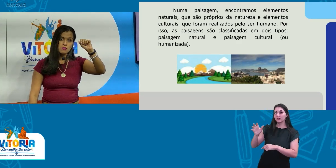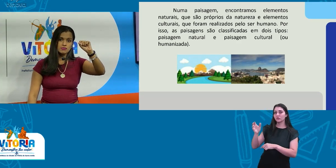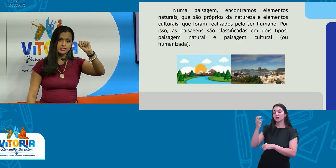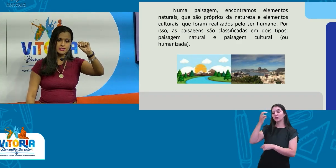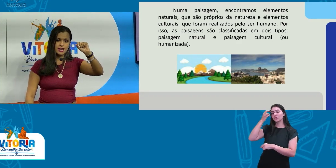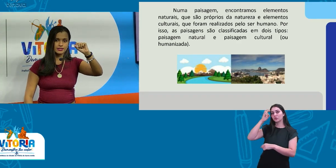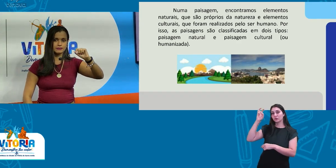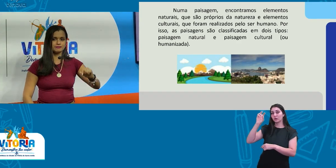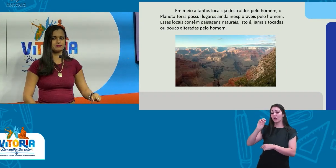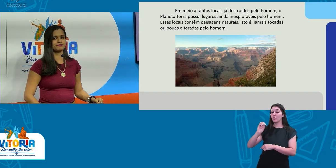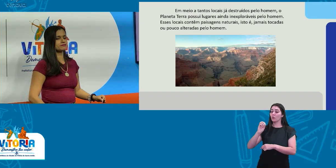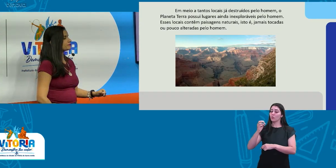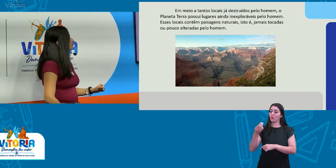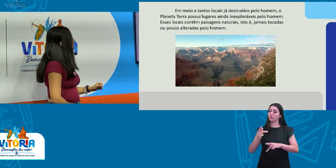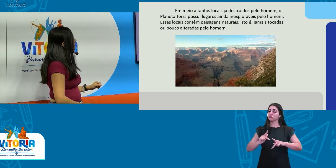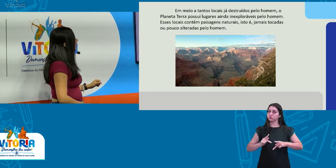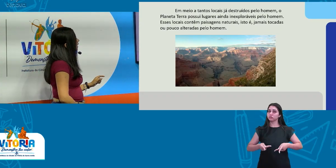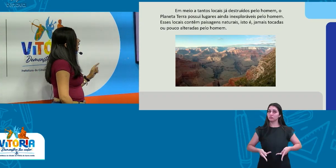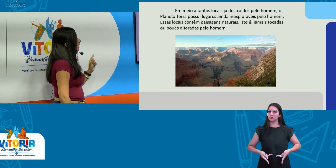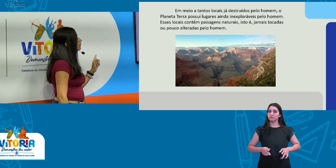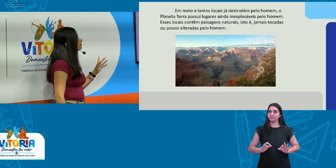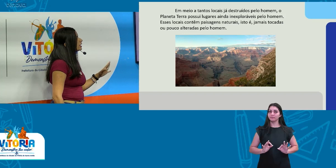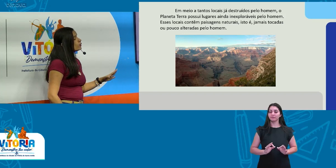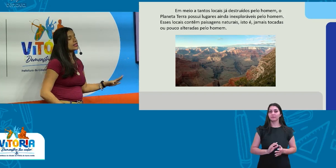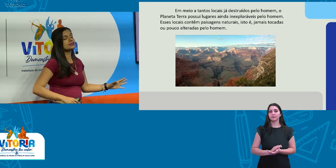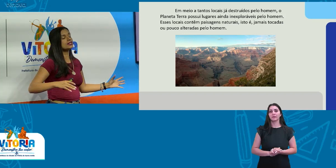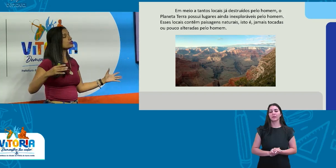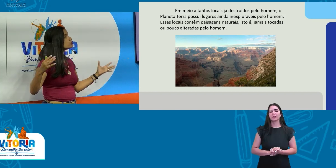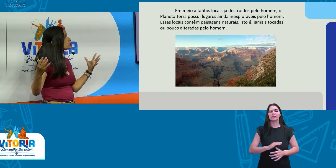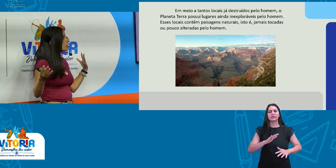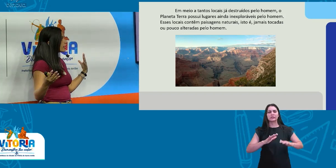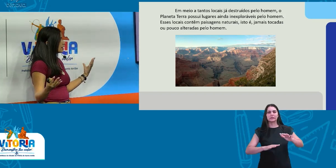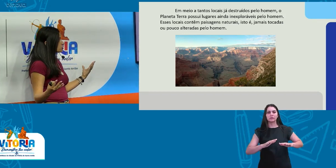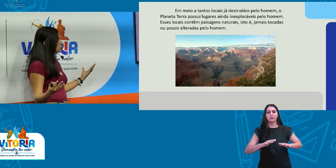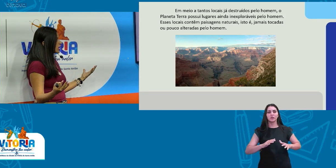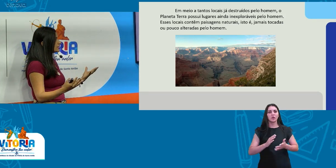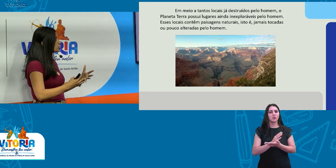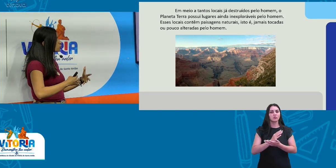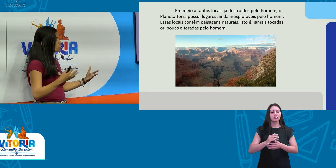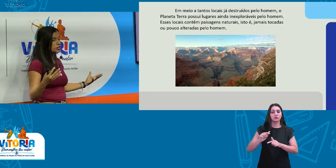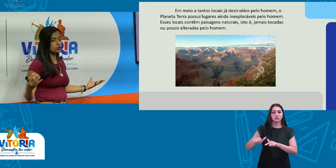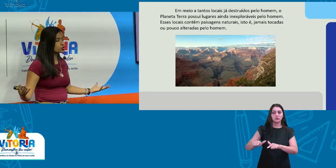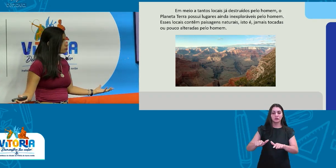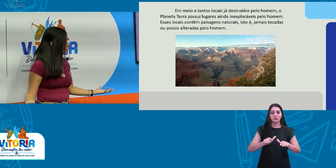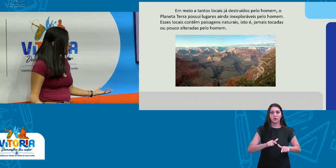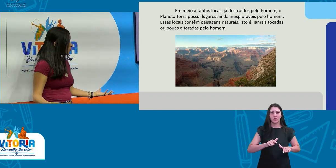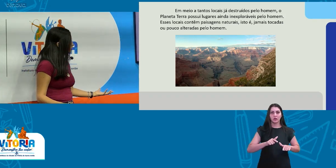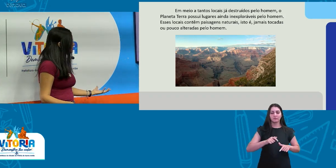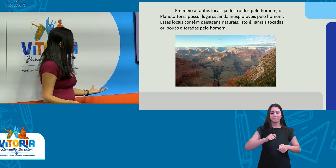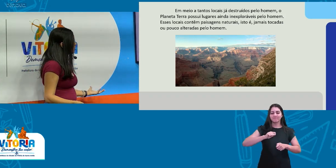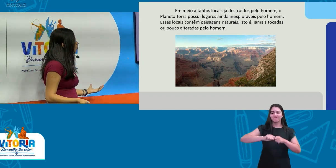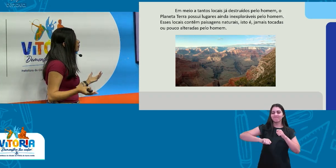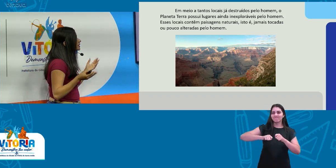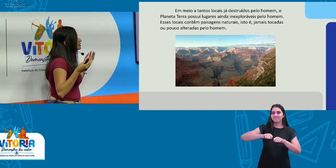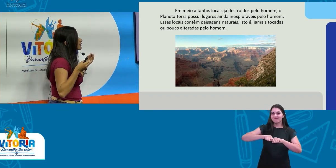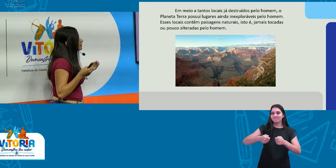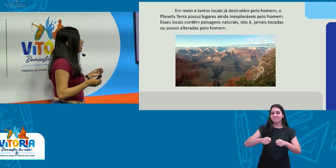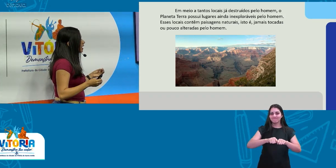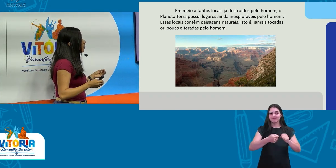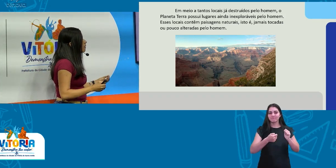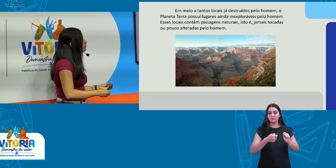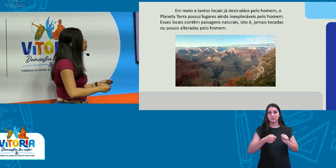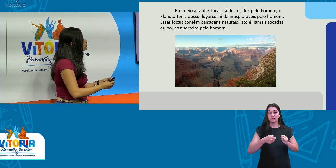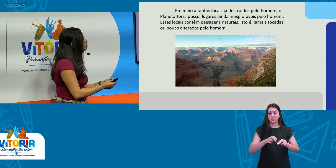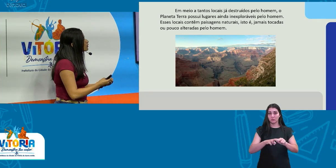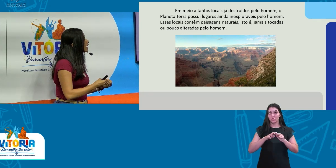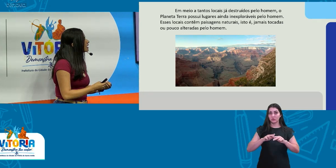ou humanizada. Em meio a tantos locais já destruídos pelo homem, o planeta